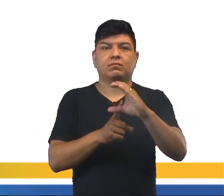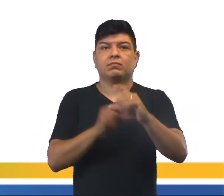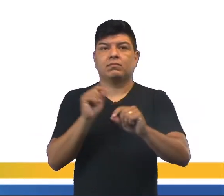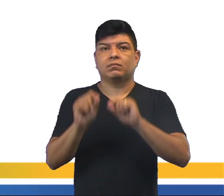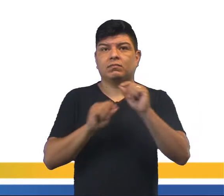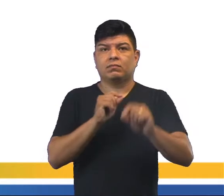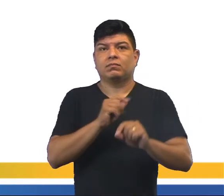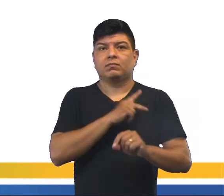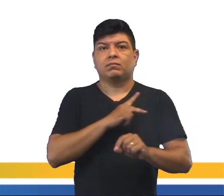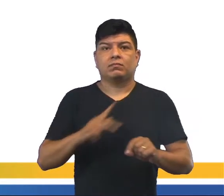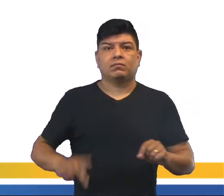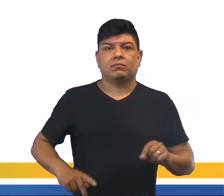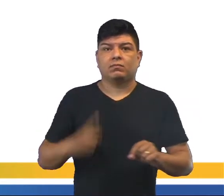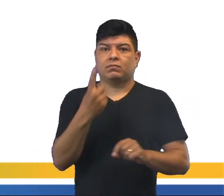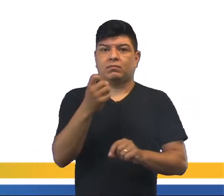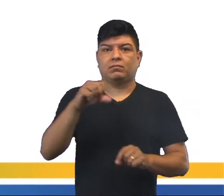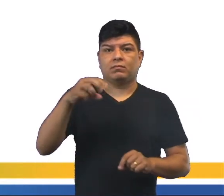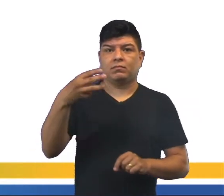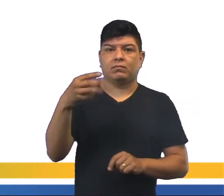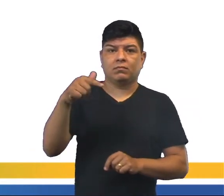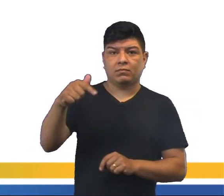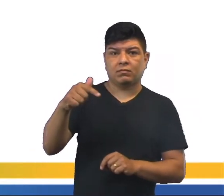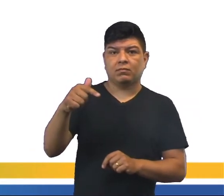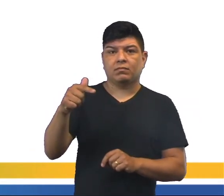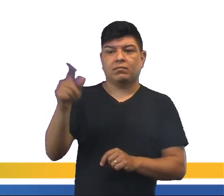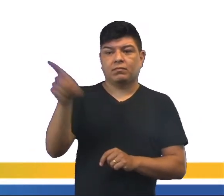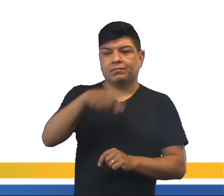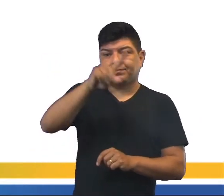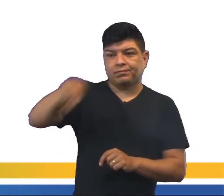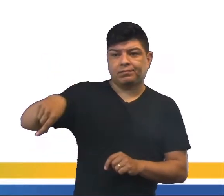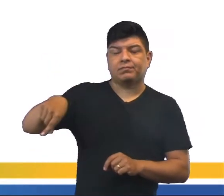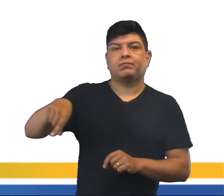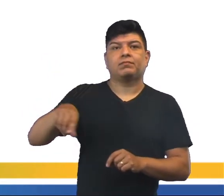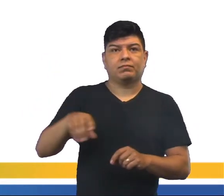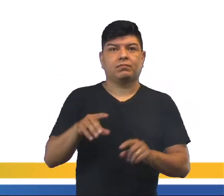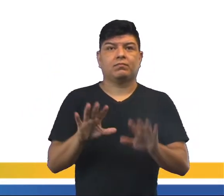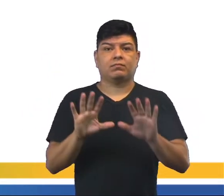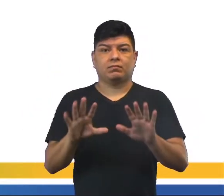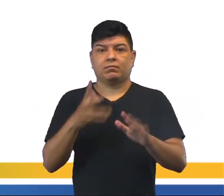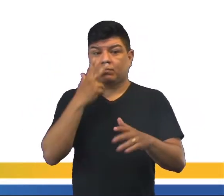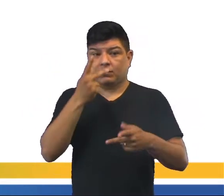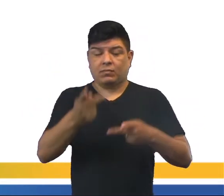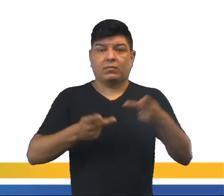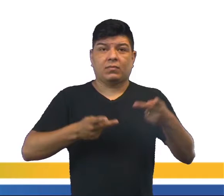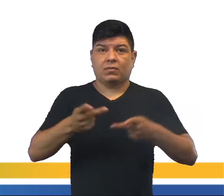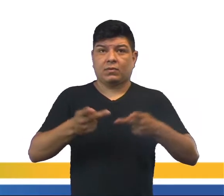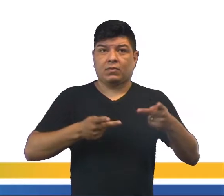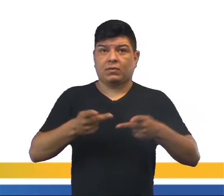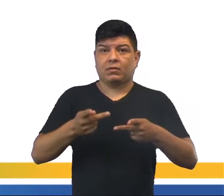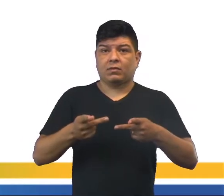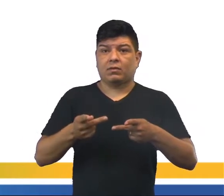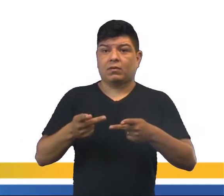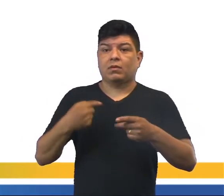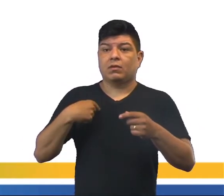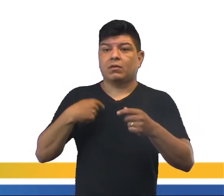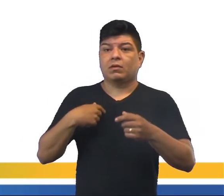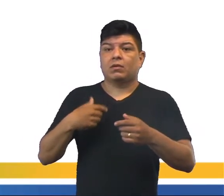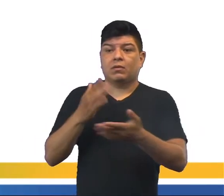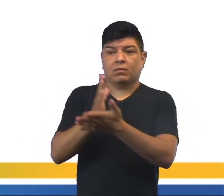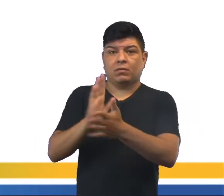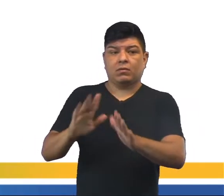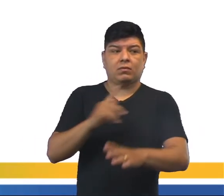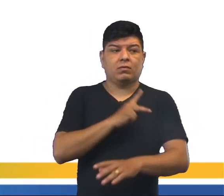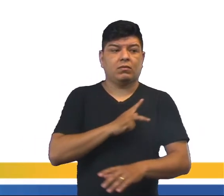de 1937 é cancelada. Um suposto plano comunista para a derrubada do governo, intitulado